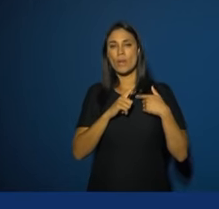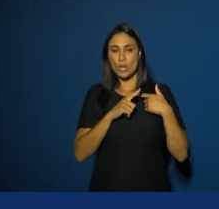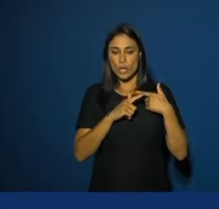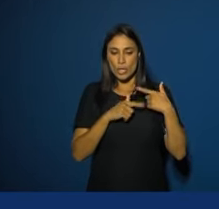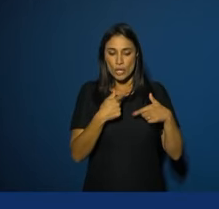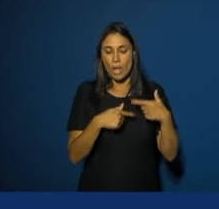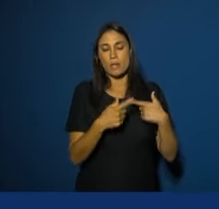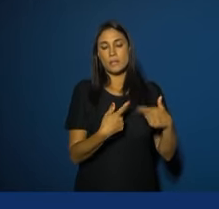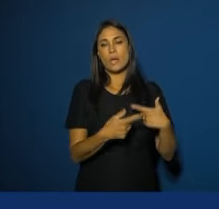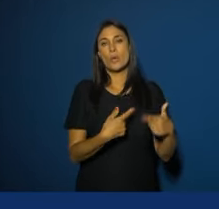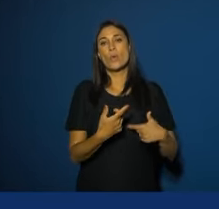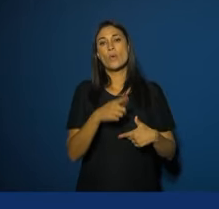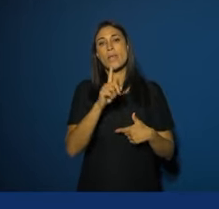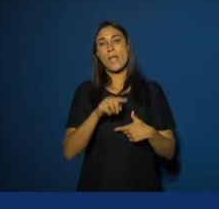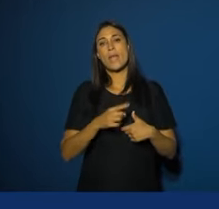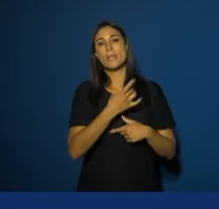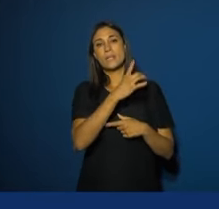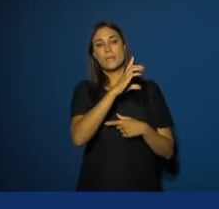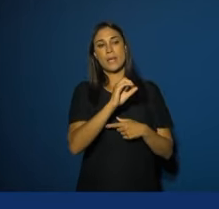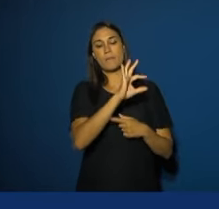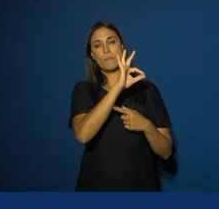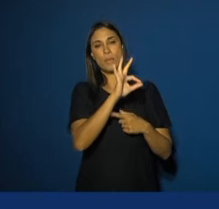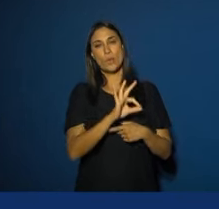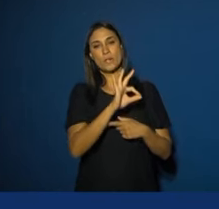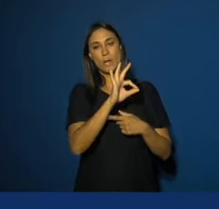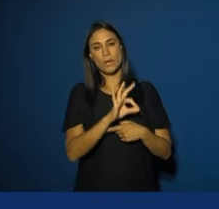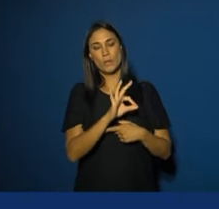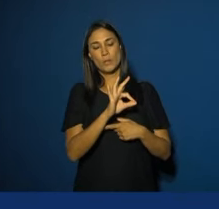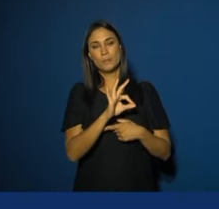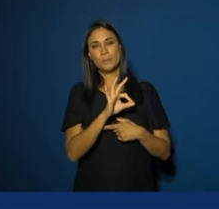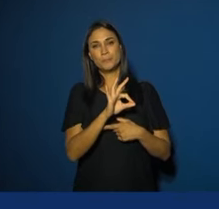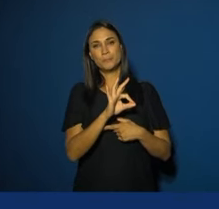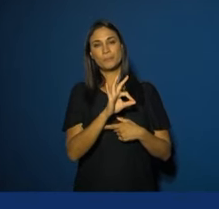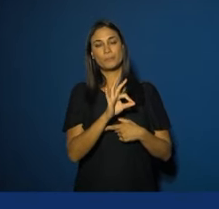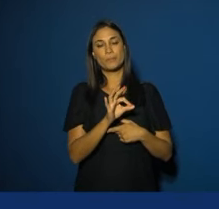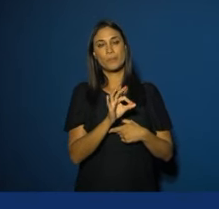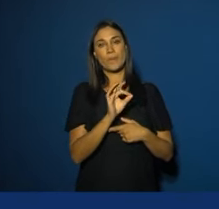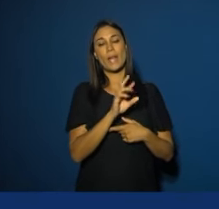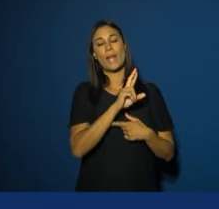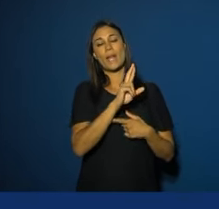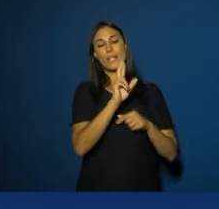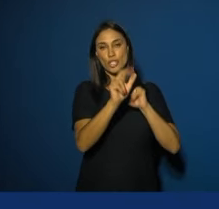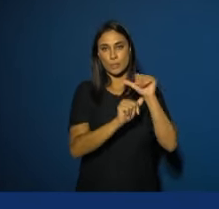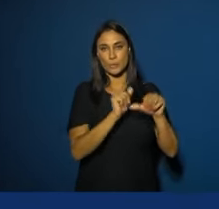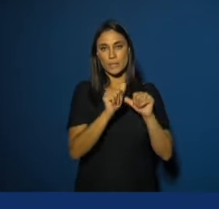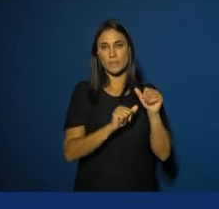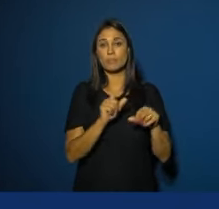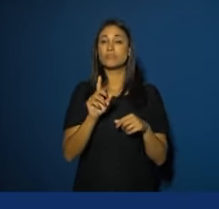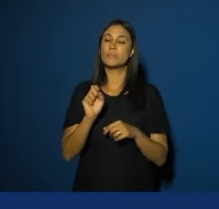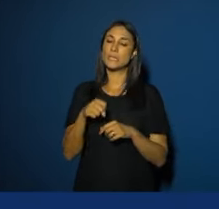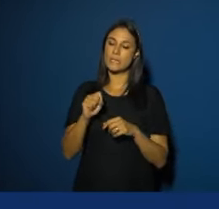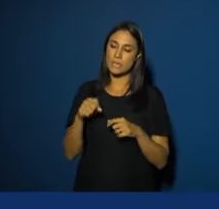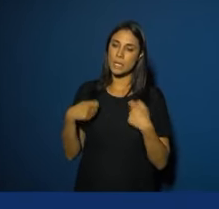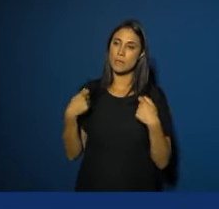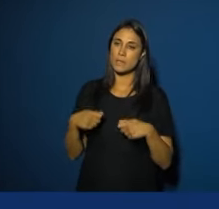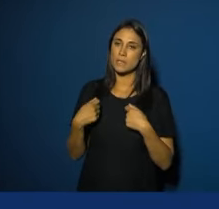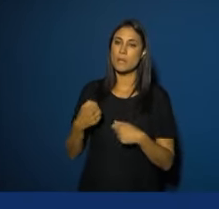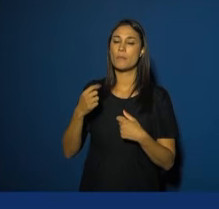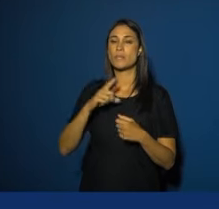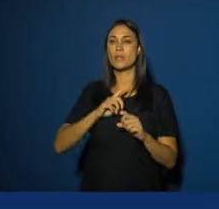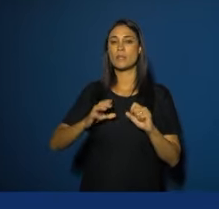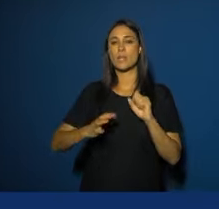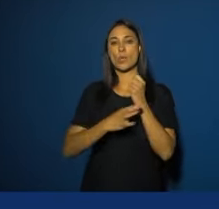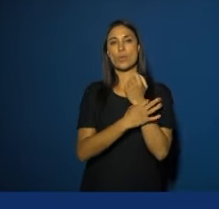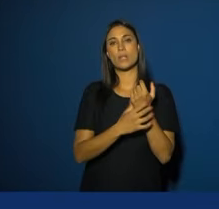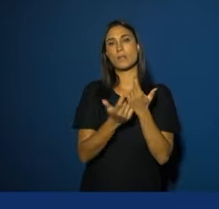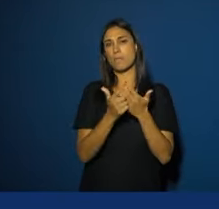geração que seja 100% renovável. Há a necessidade, sim, de trazermos maior